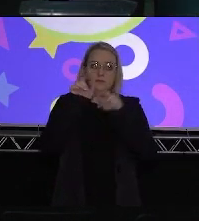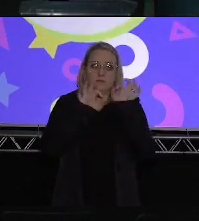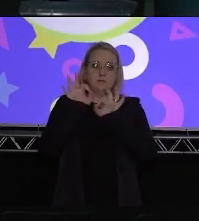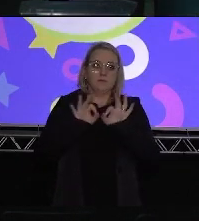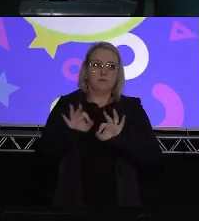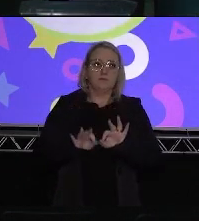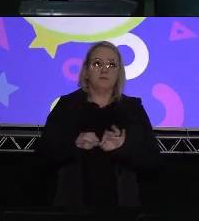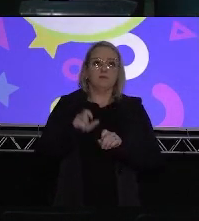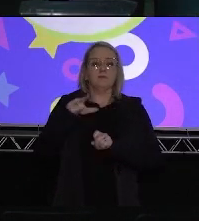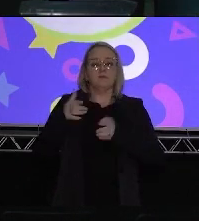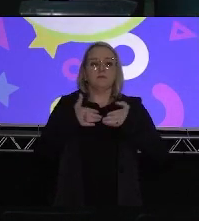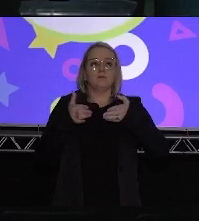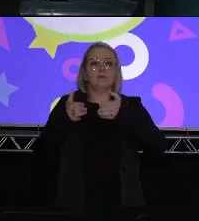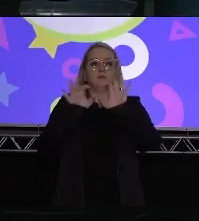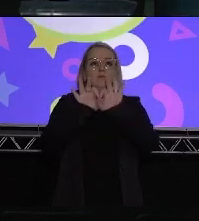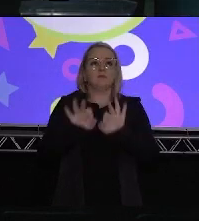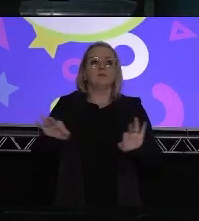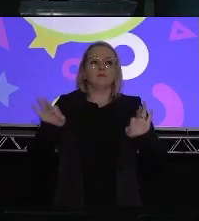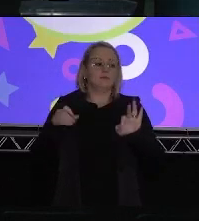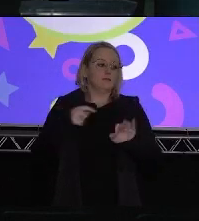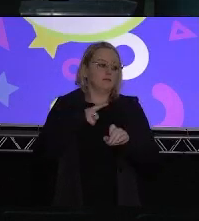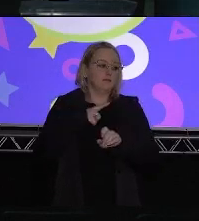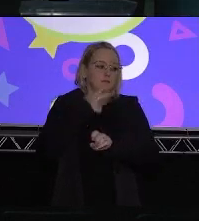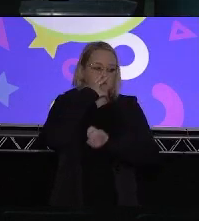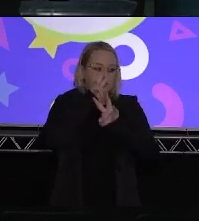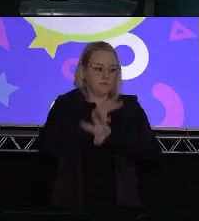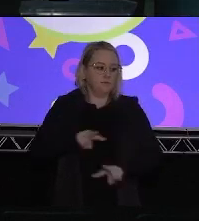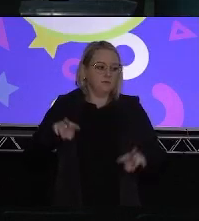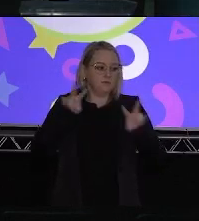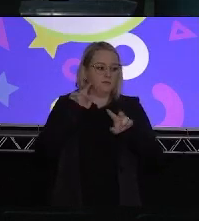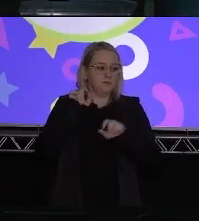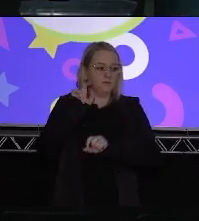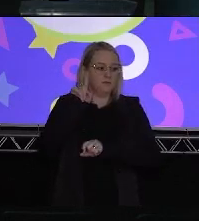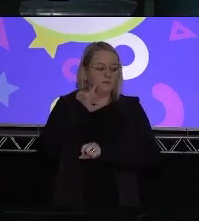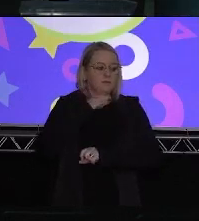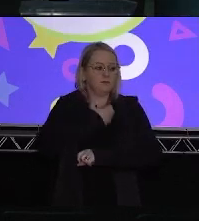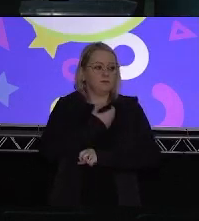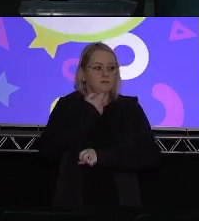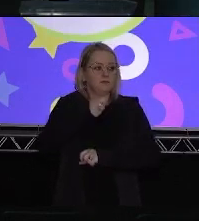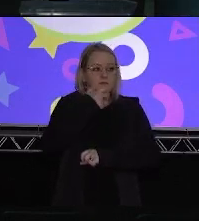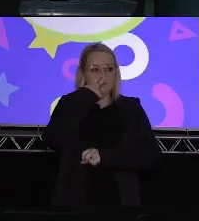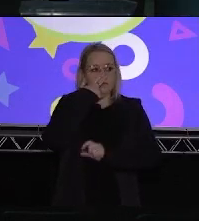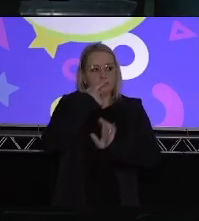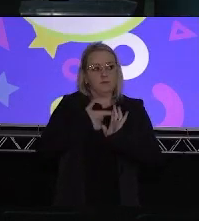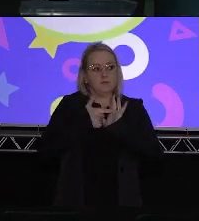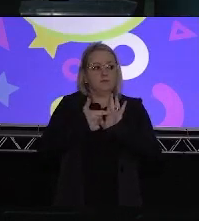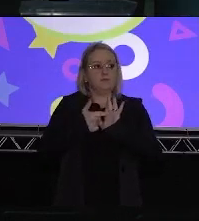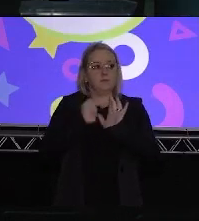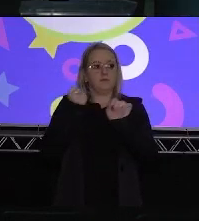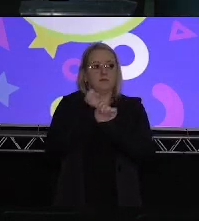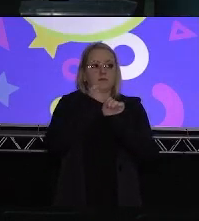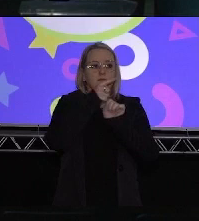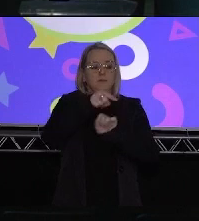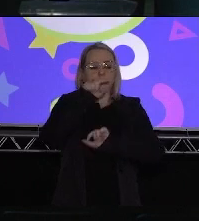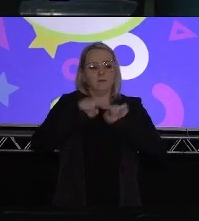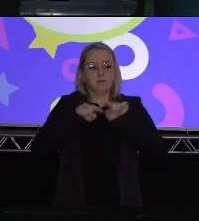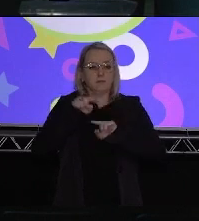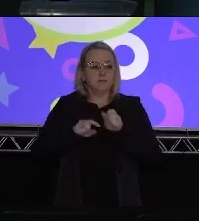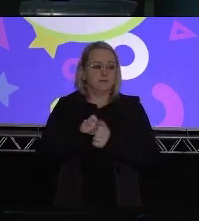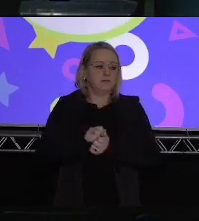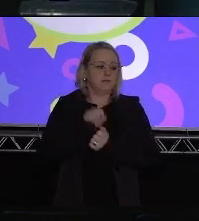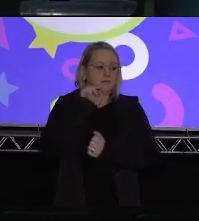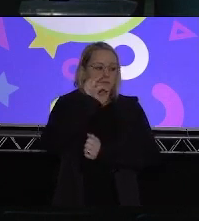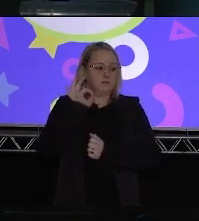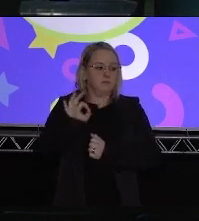Inclui. É uma jornada simples, mas vocês conseguem enxergar ali o que a gente precisava fazer de jornada para construir esse produto. As